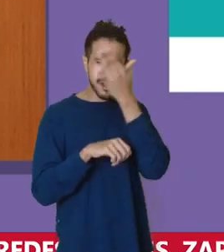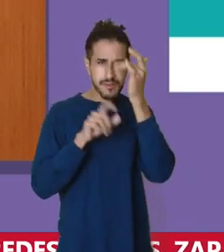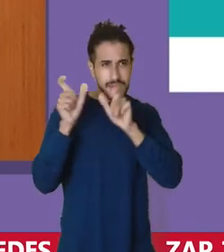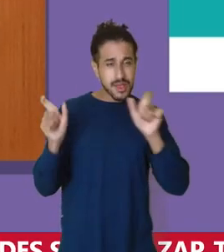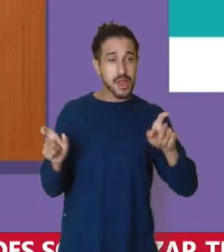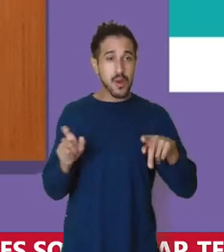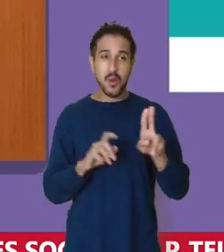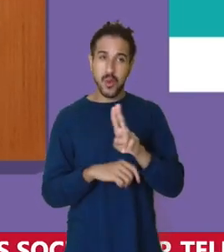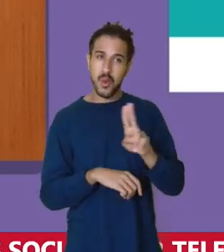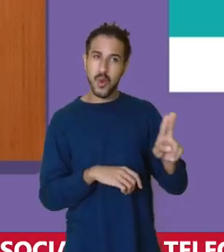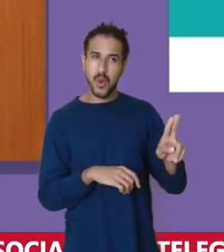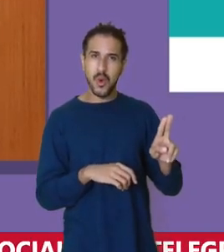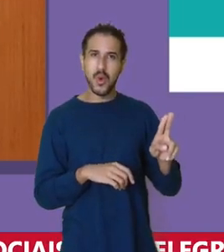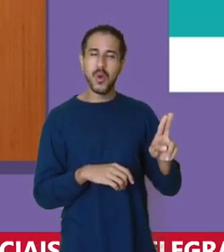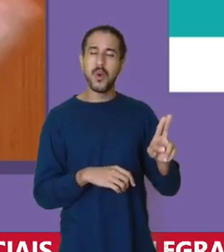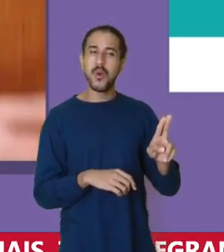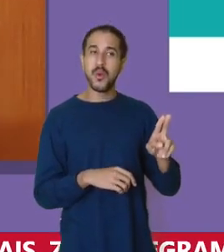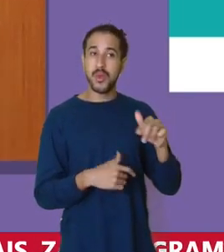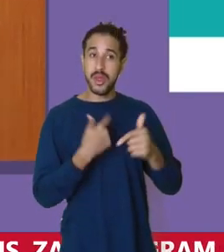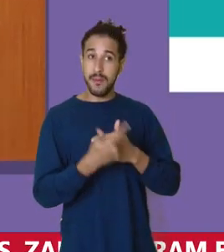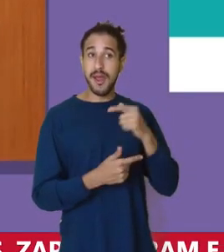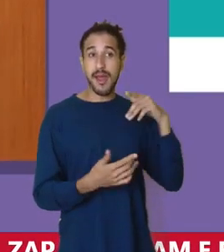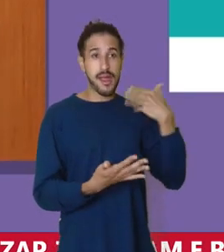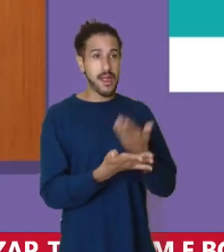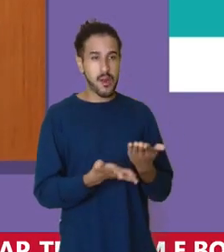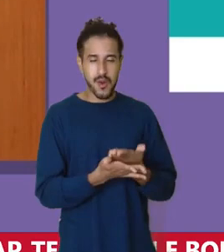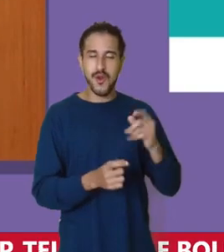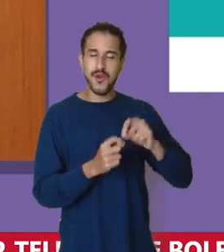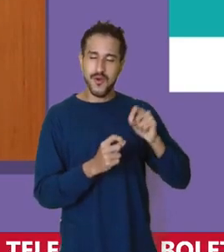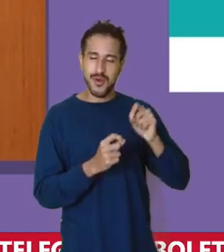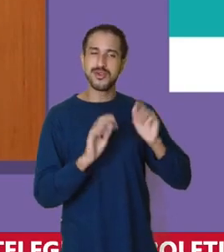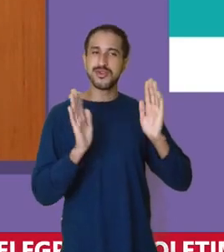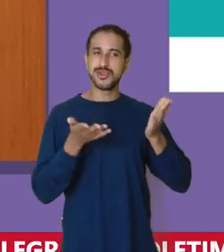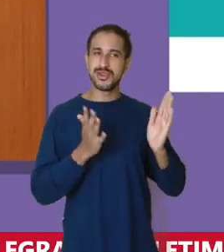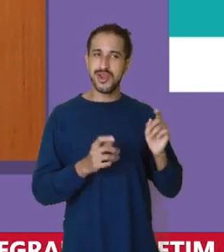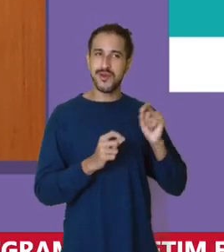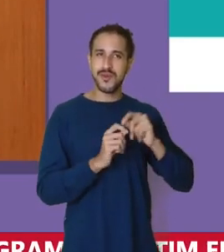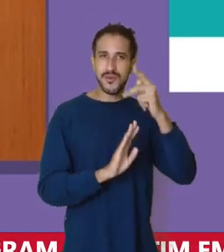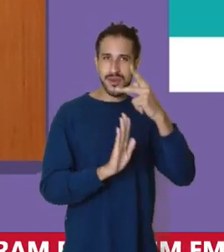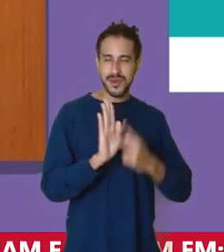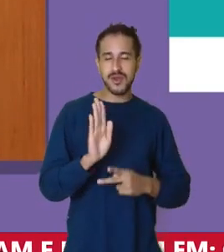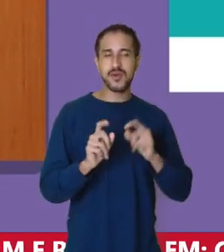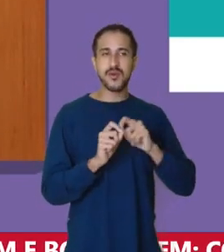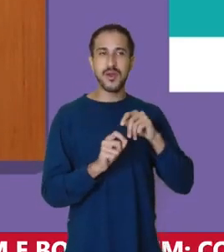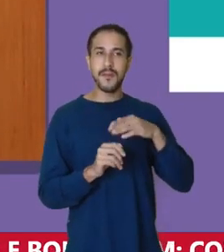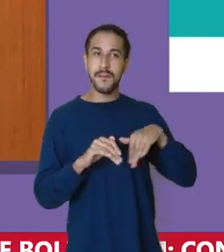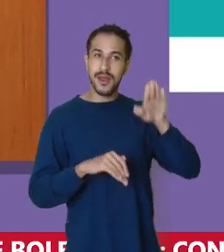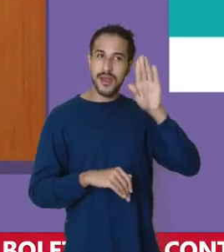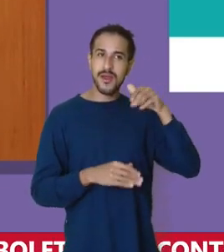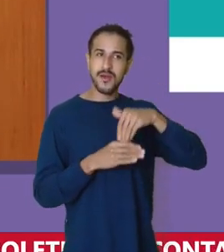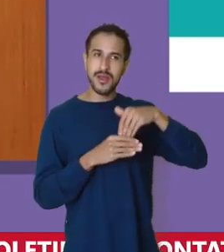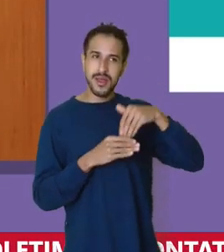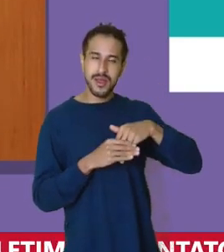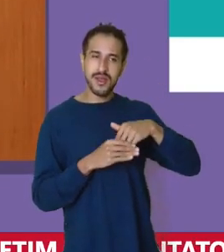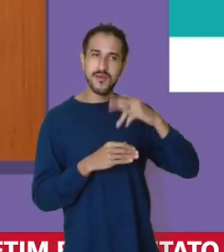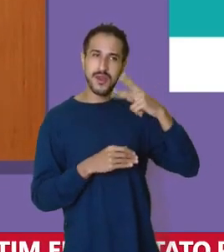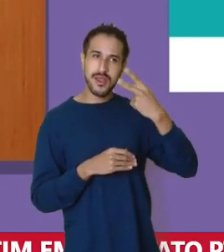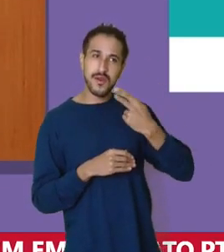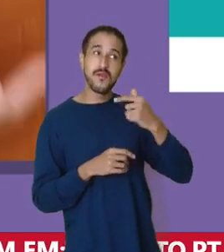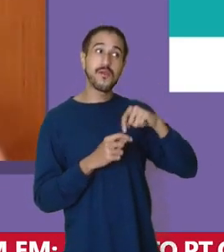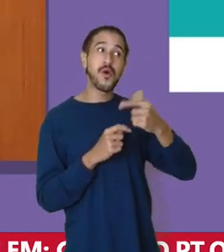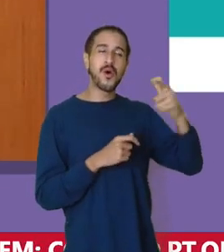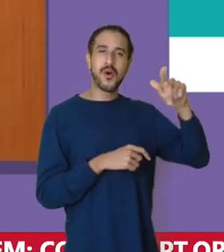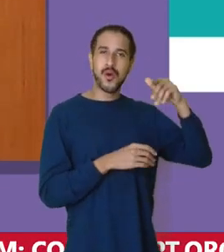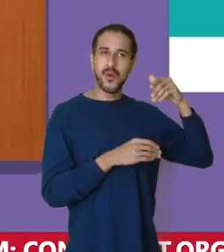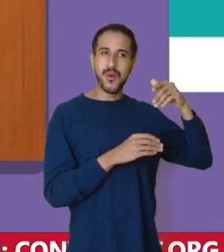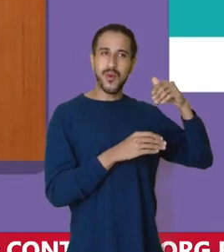Chame Gente é o nome de uma atividade que até hoje eu faço, né? Até hoje fiz na campanha, fiz no mandato de vereadora, fiz na outra campanha